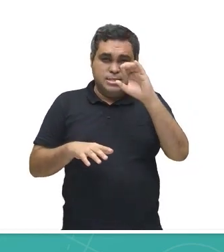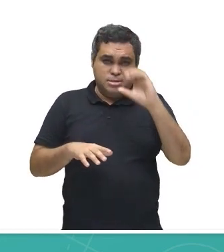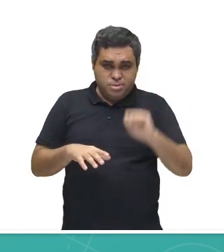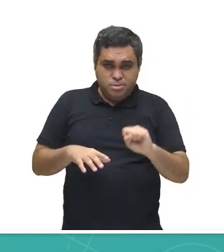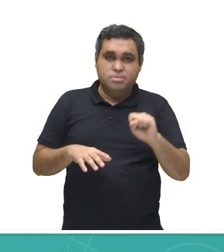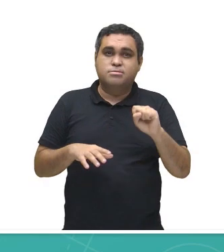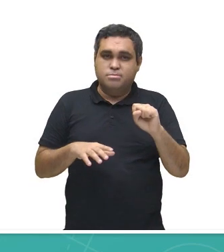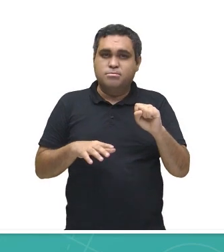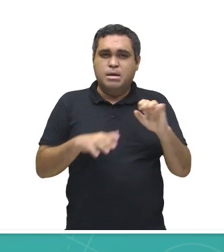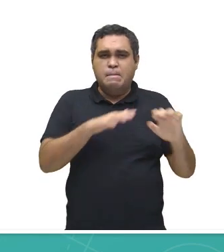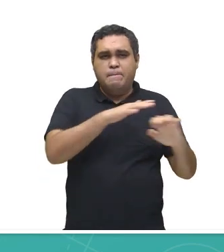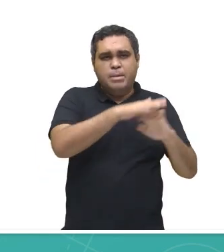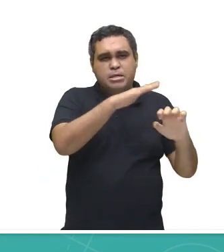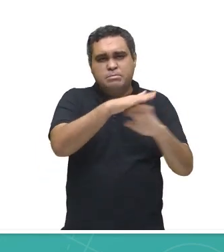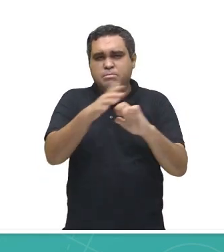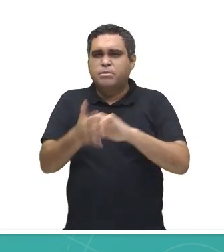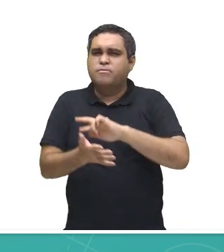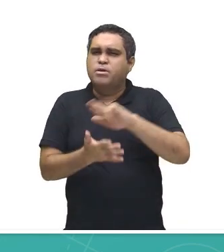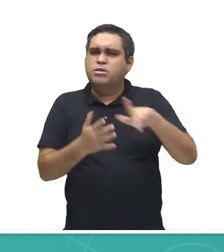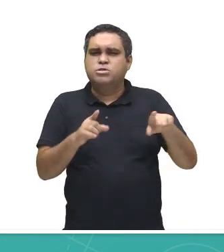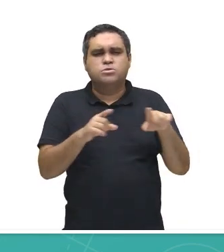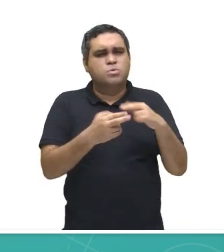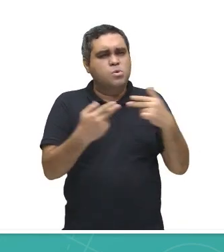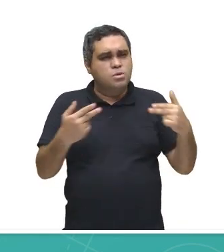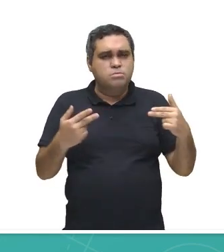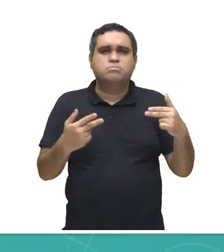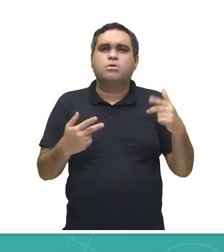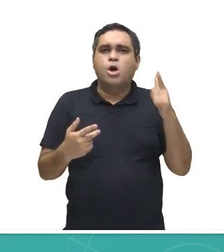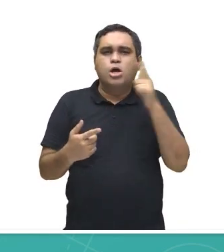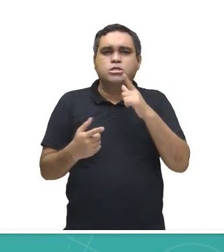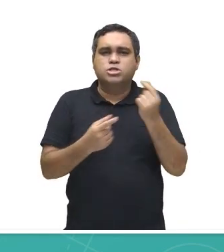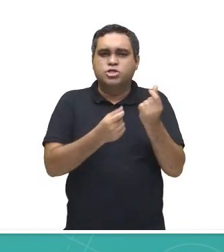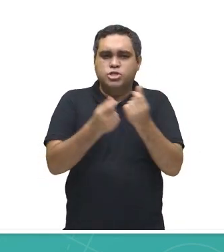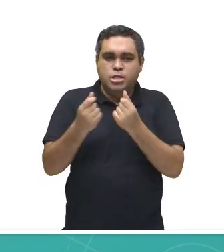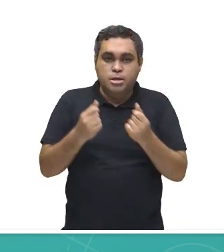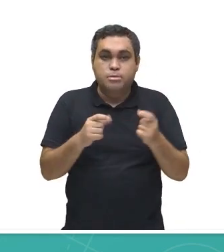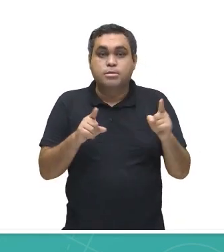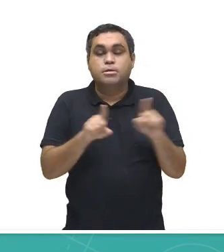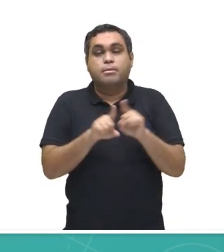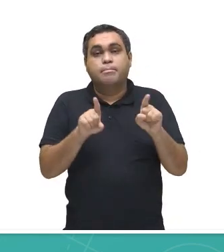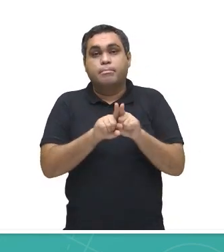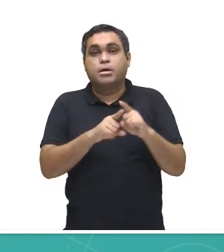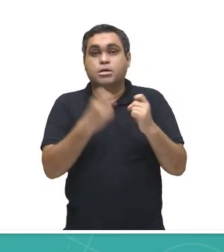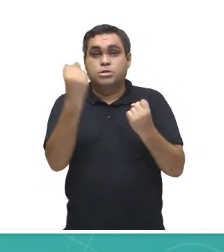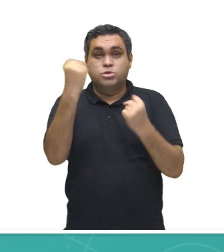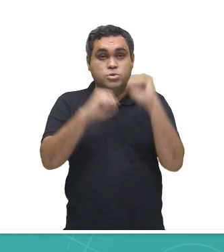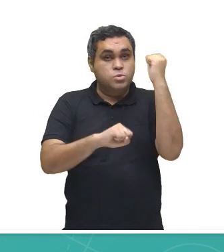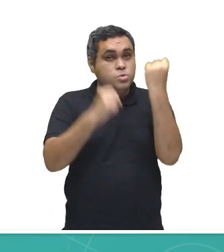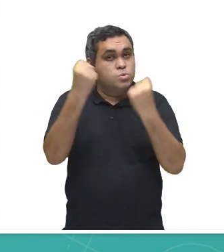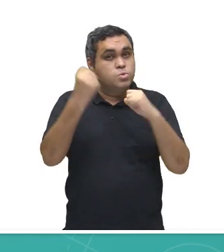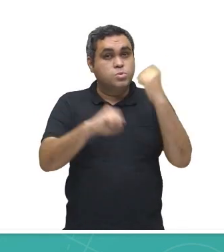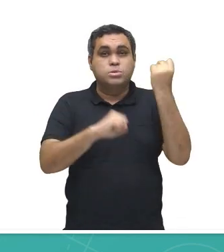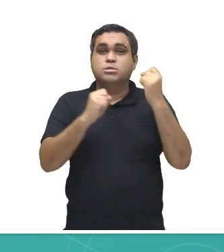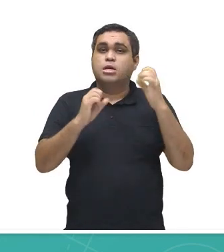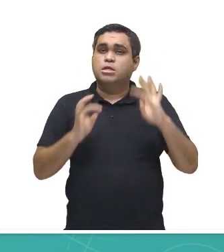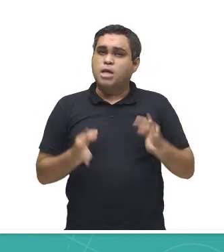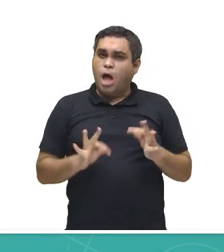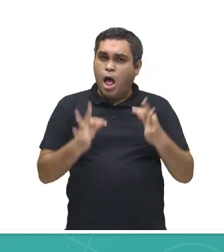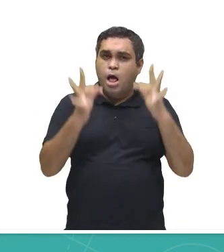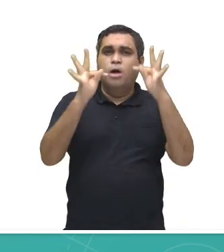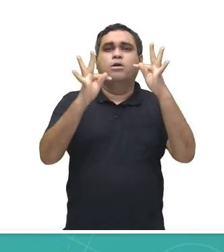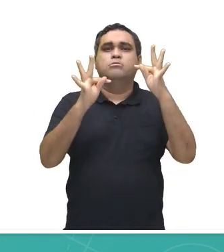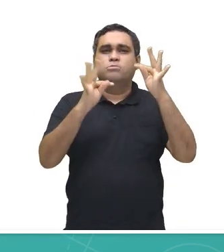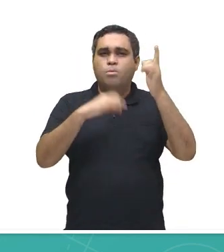e apresenta um alto grau de industrialização, tá? Então, por isso que acabou se tornando aí